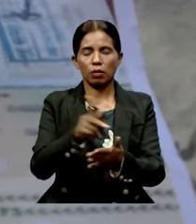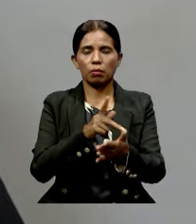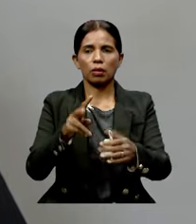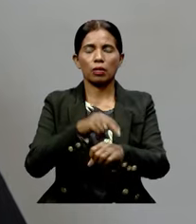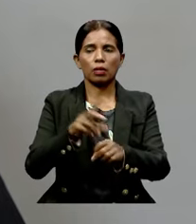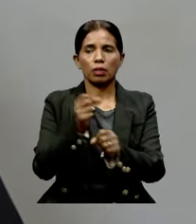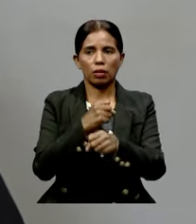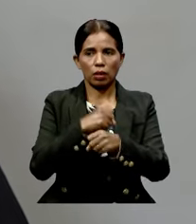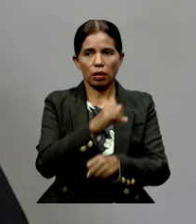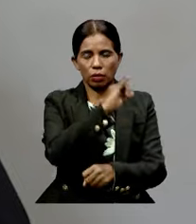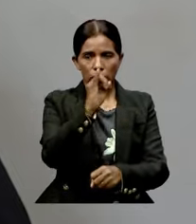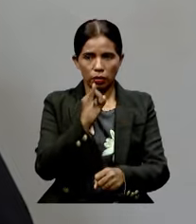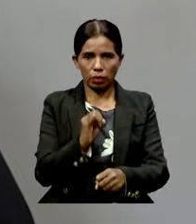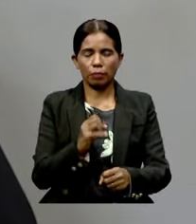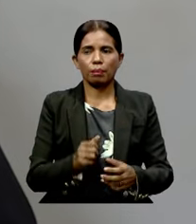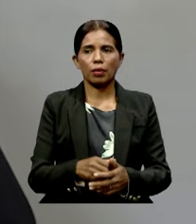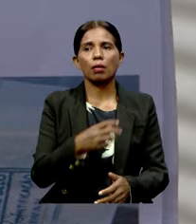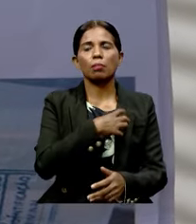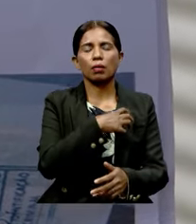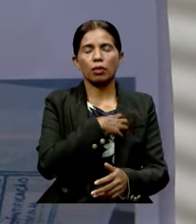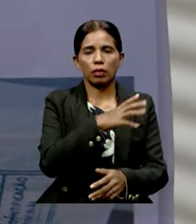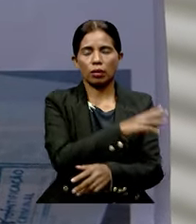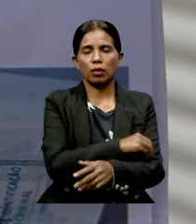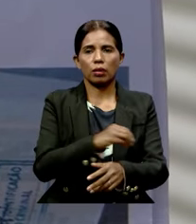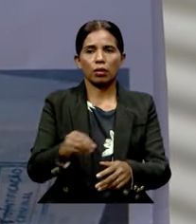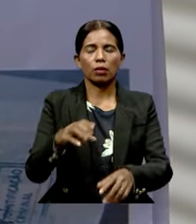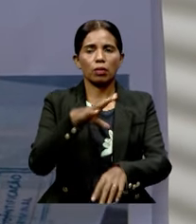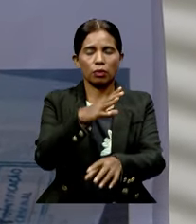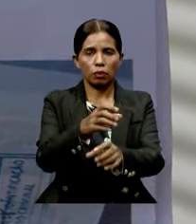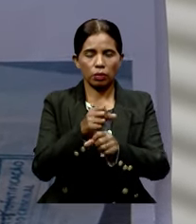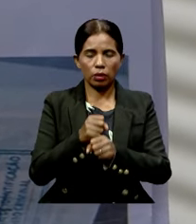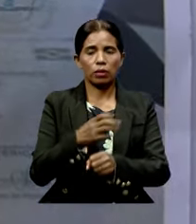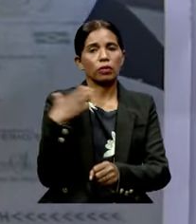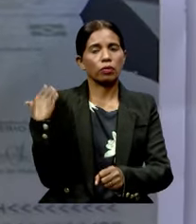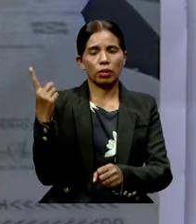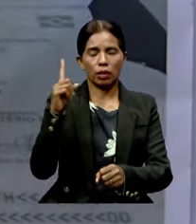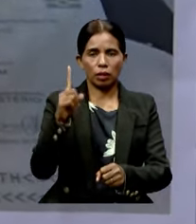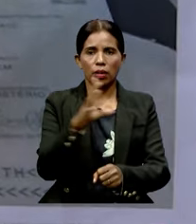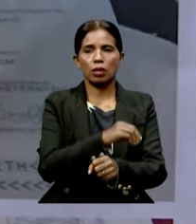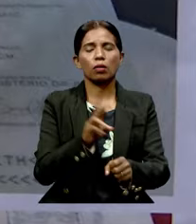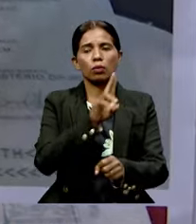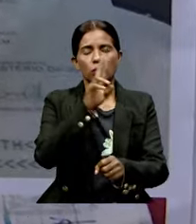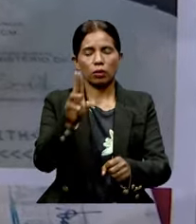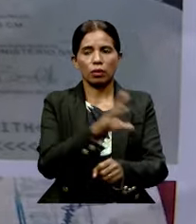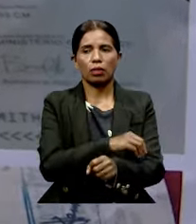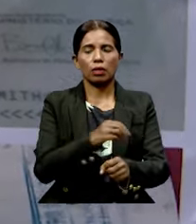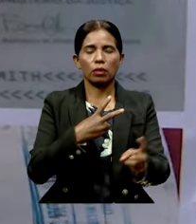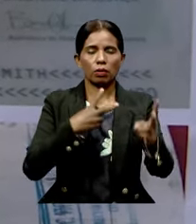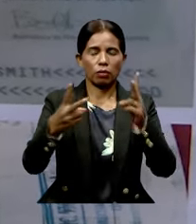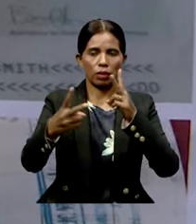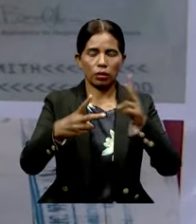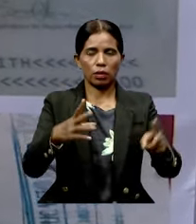Nacional, atuá-lo identificação. Polícia e Imigração assegura Jovem Nenê, também usa passaporte turista, atuviasem